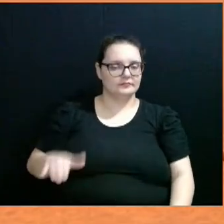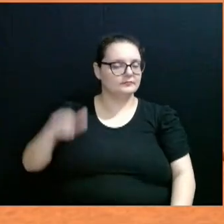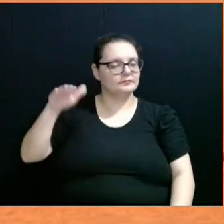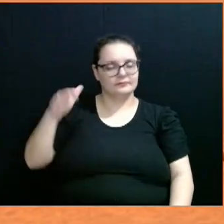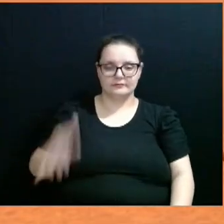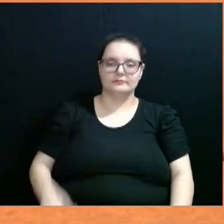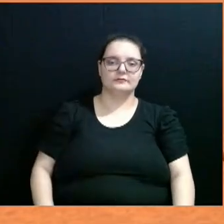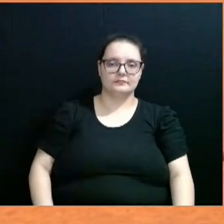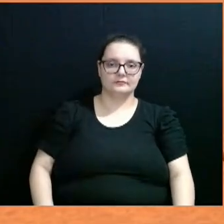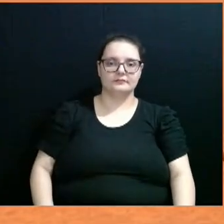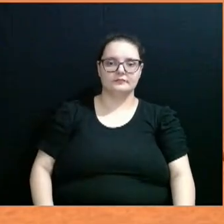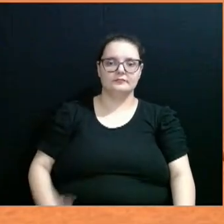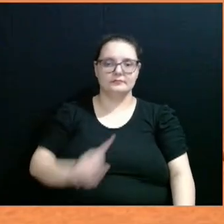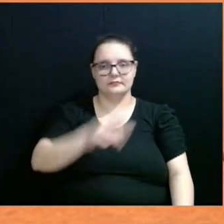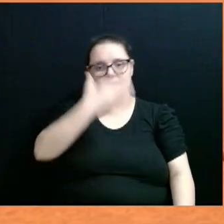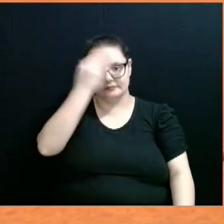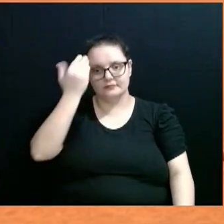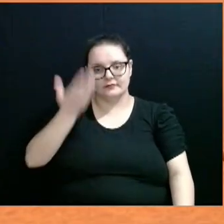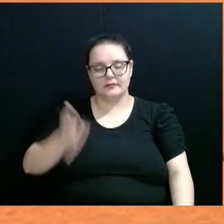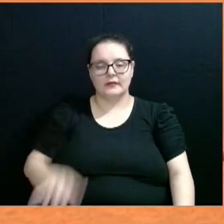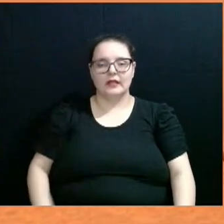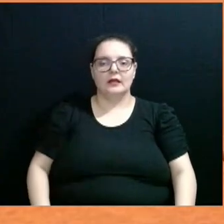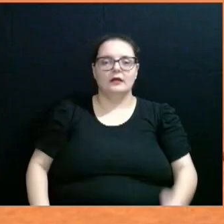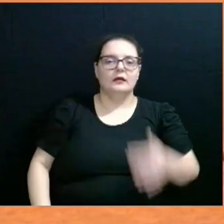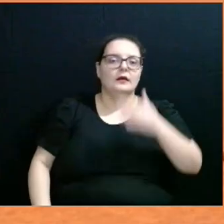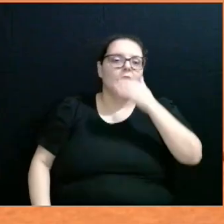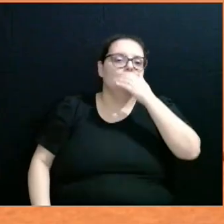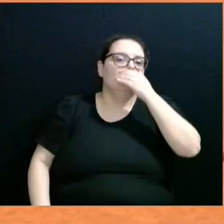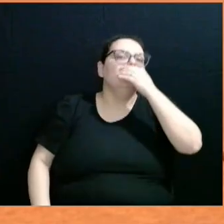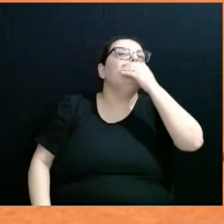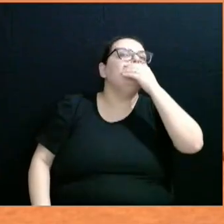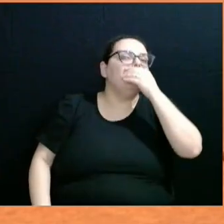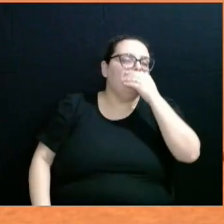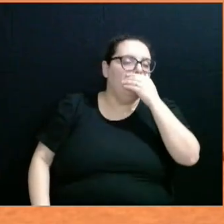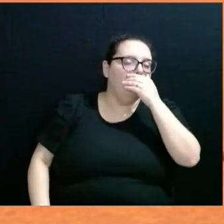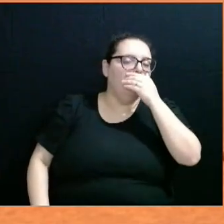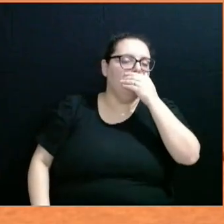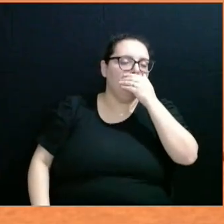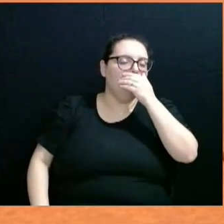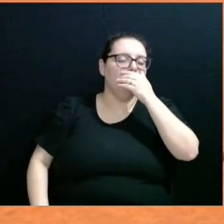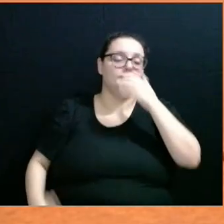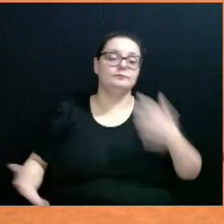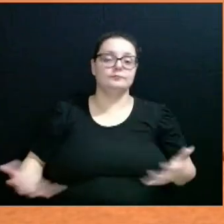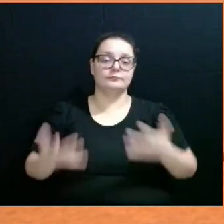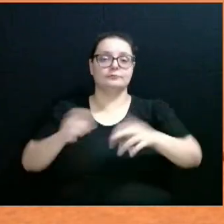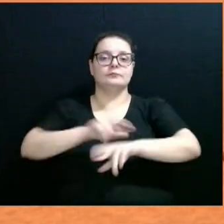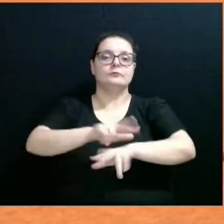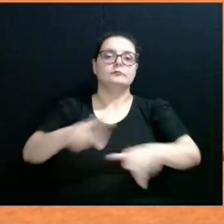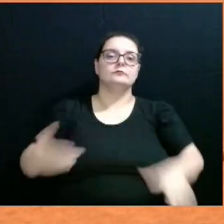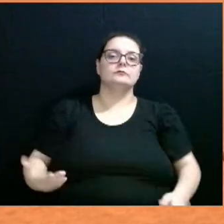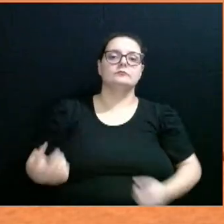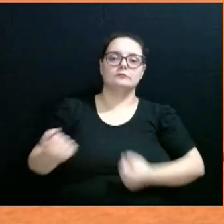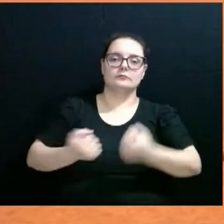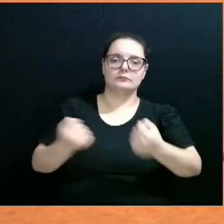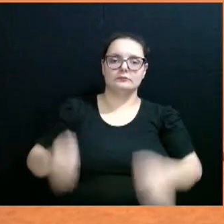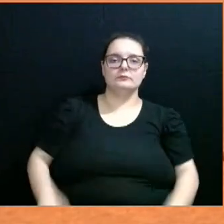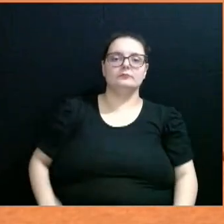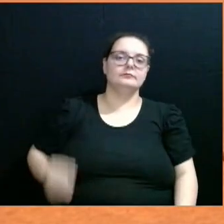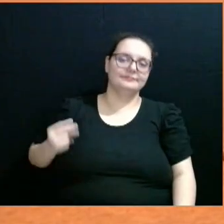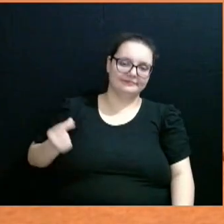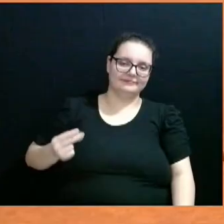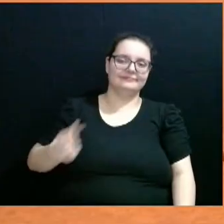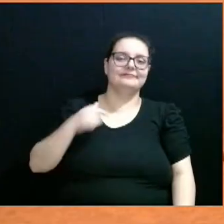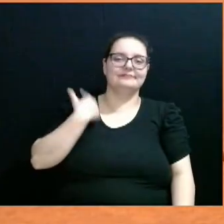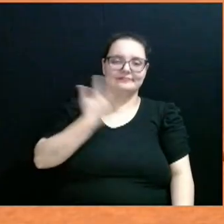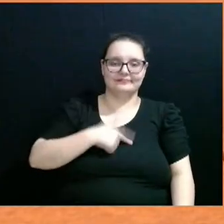ser esquecido, né? A gente cultivando isso, acho que a gente vai ter vários carros aí por muito tempo, até nós passarmos para